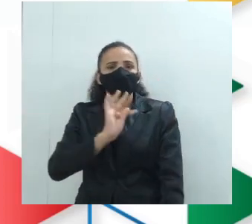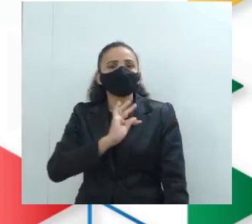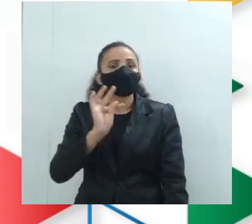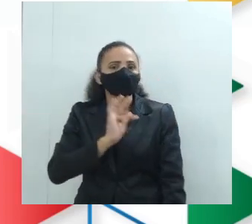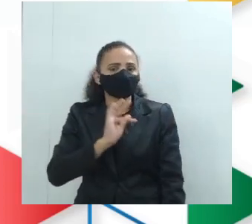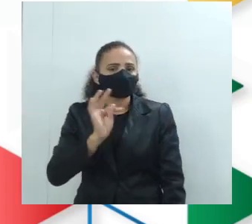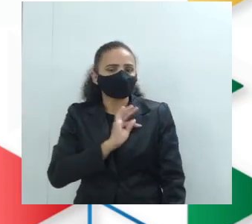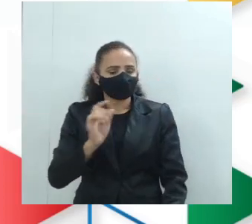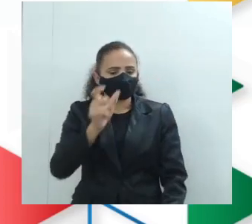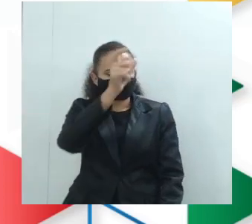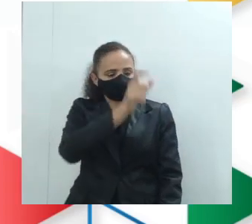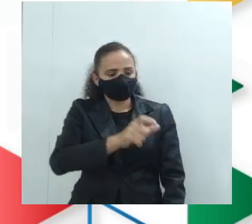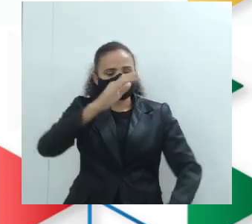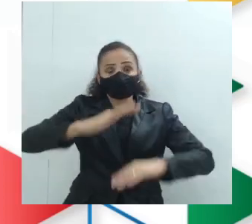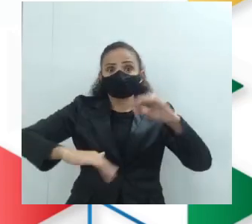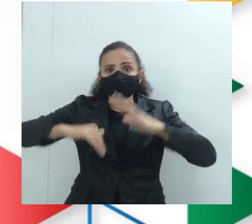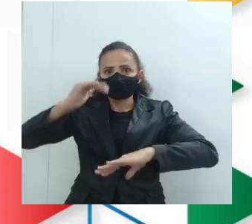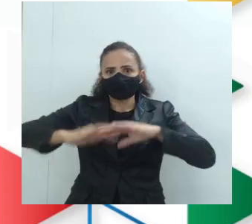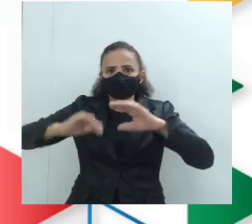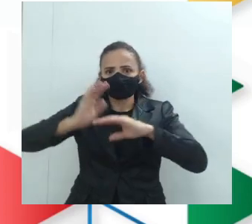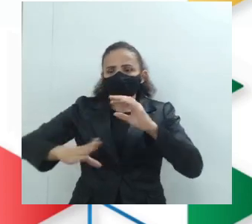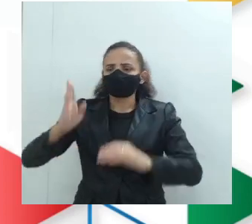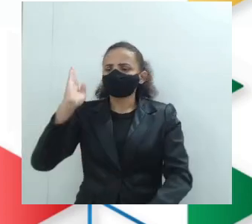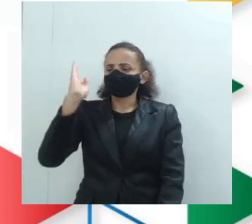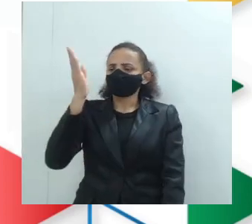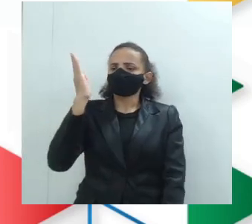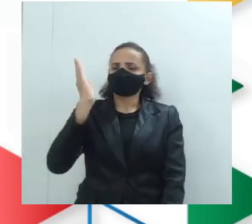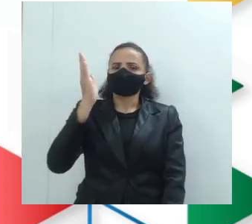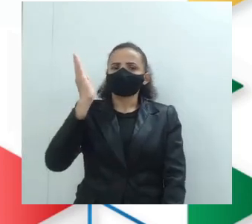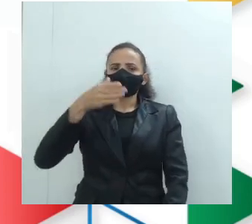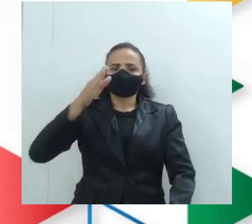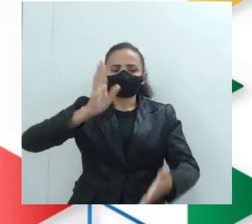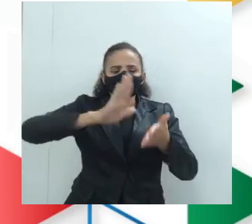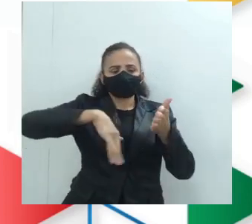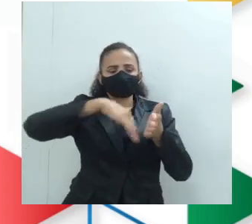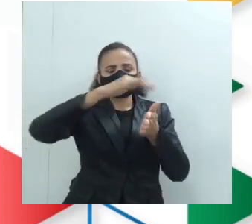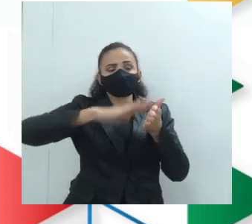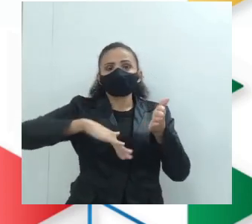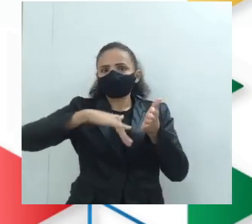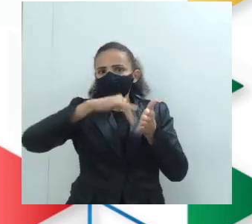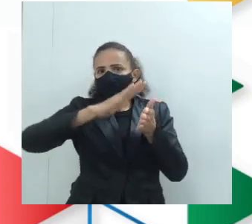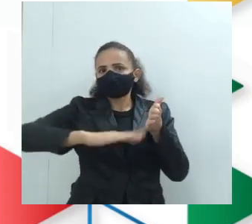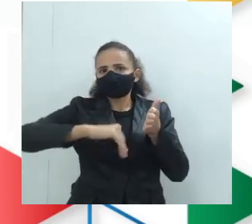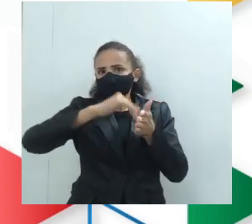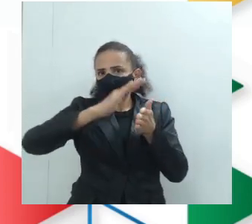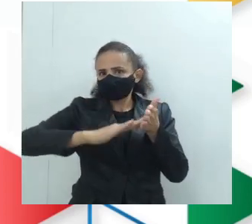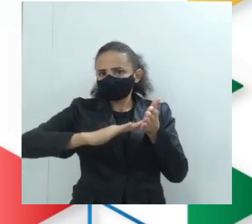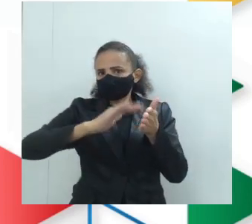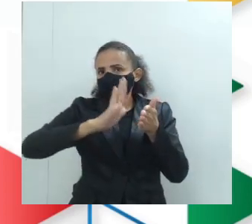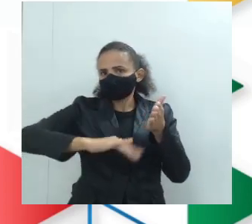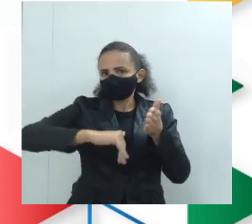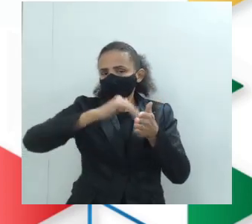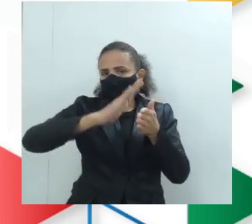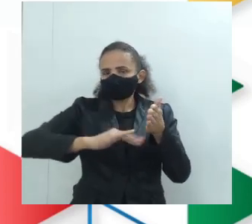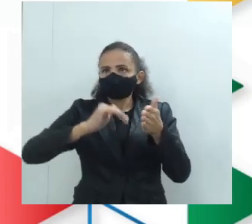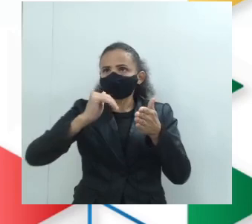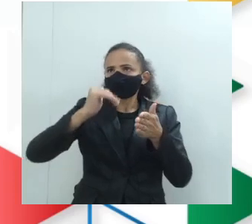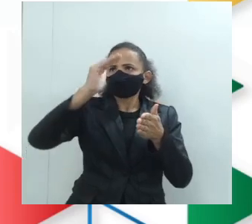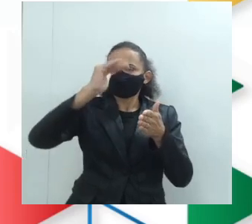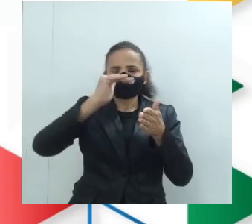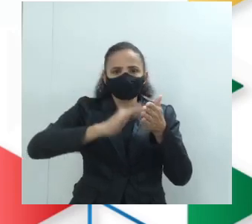artistas entalham na madeira, também pode ser utilizado, pinta as suas partes elevadas e, por